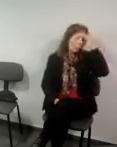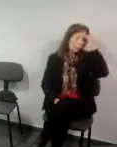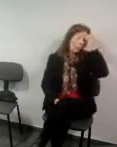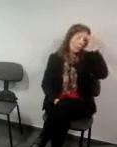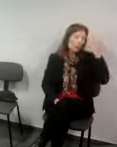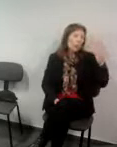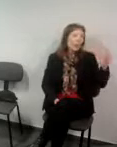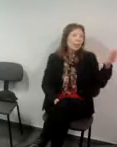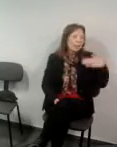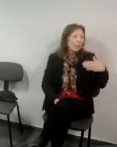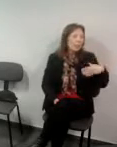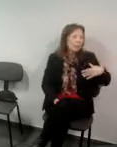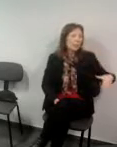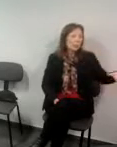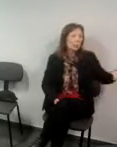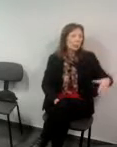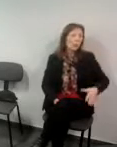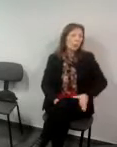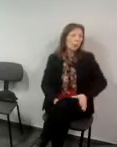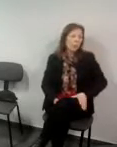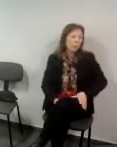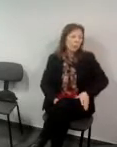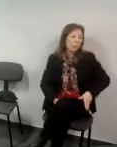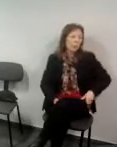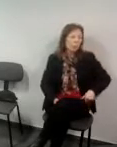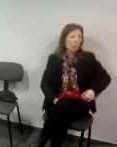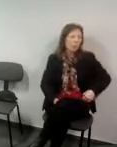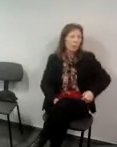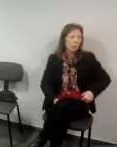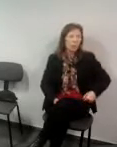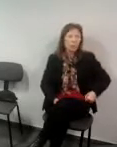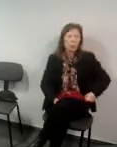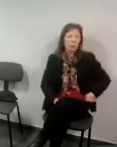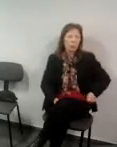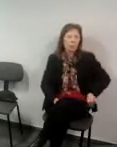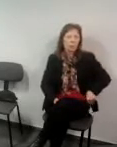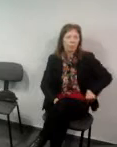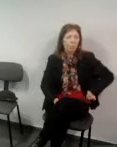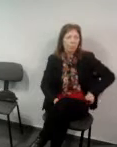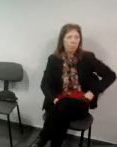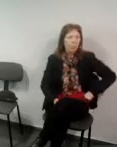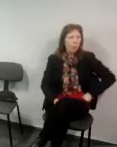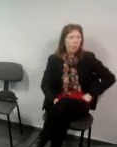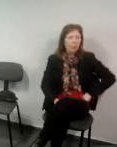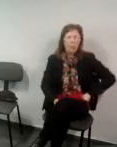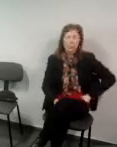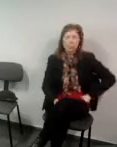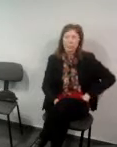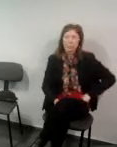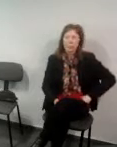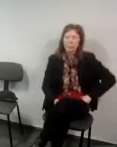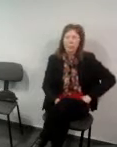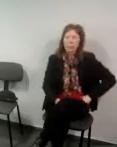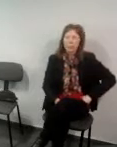não está trabalhando, e aí começa a ter esses outros problemas, assim. Isso é bastante comum até. E eu já